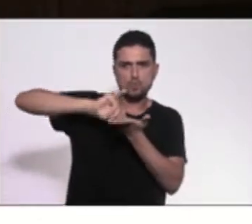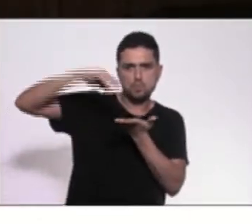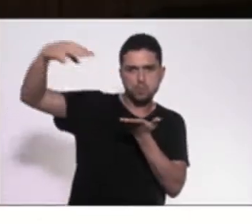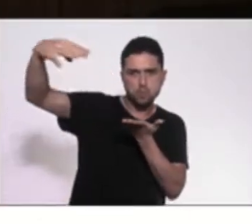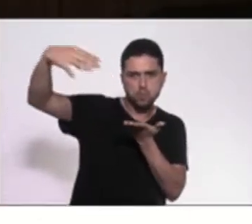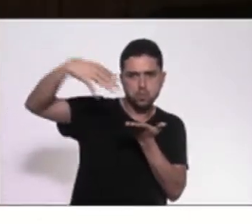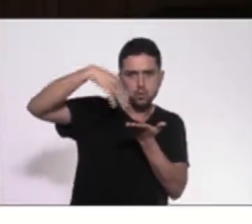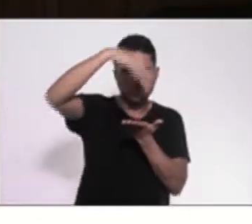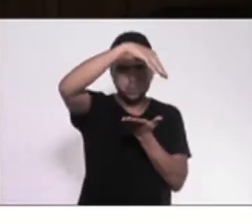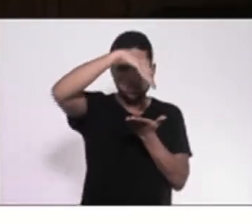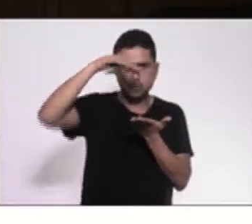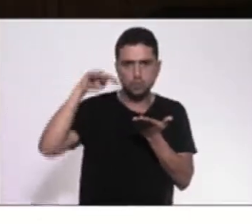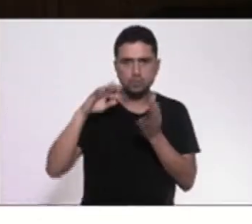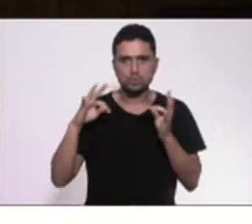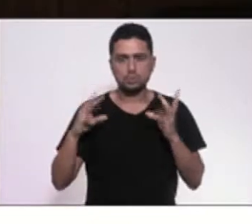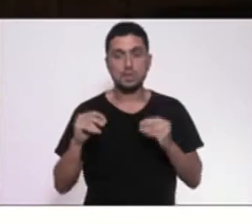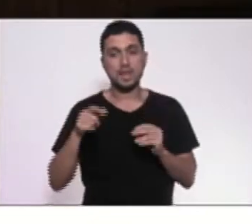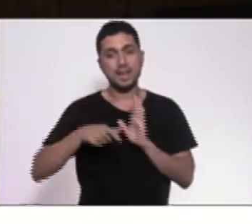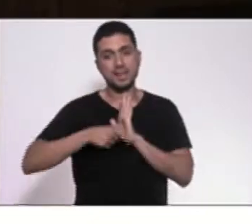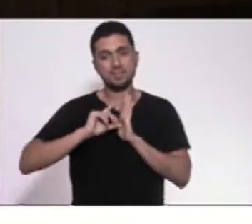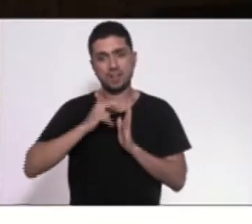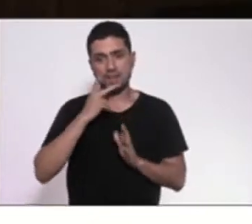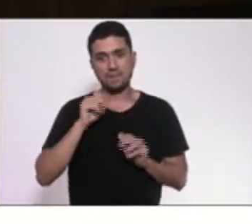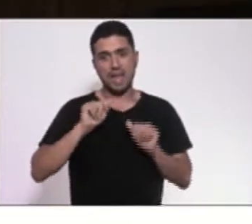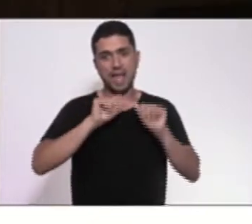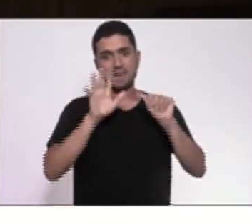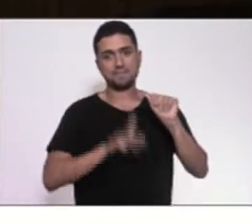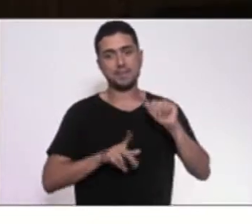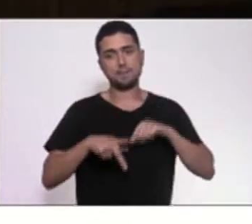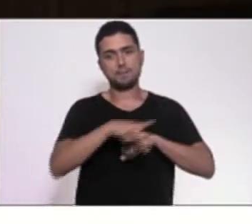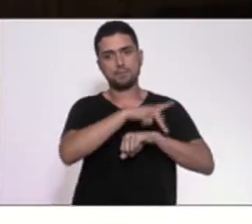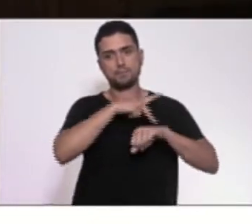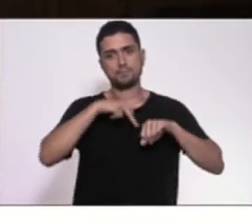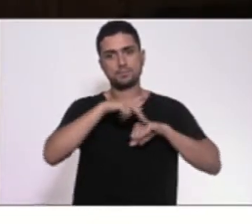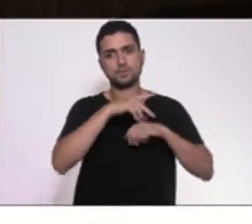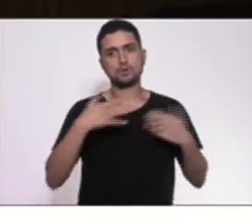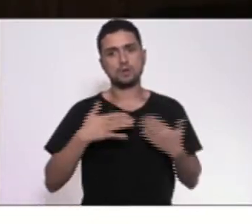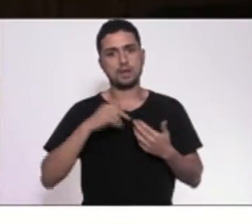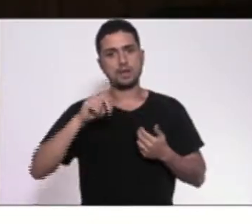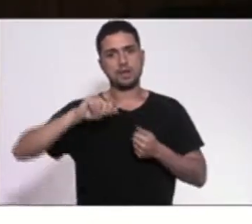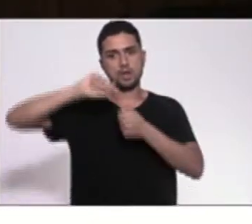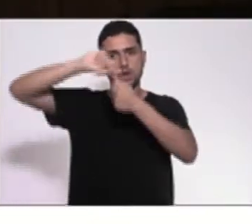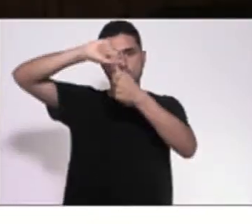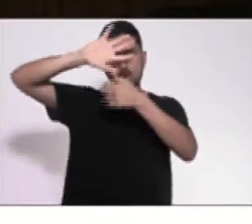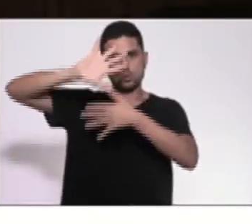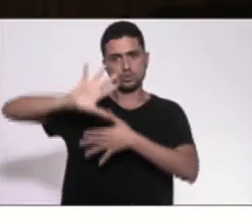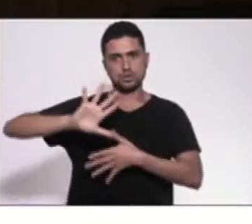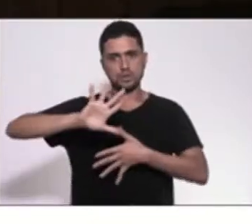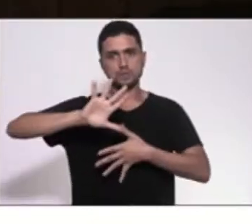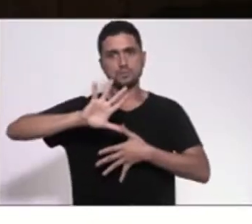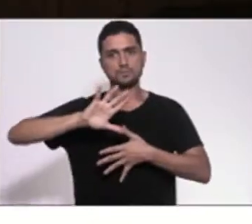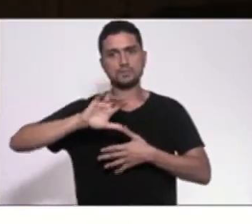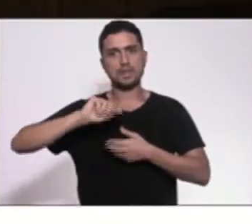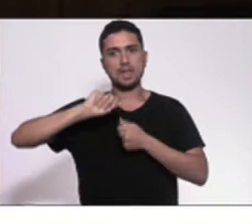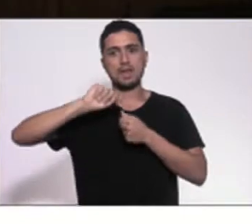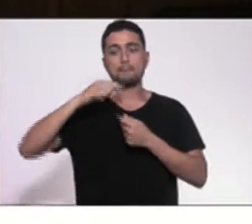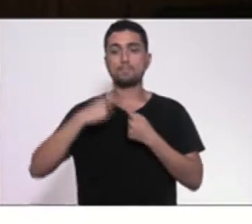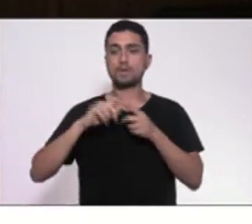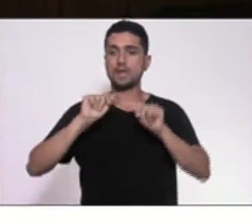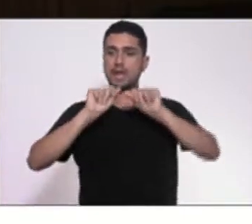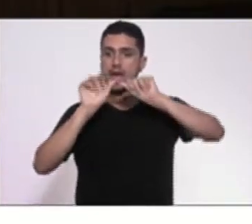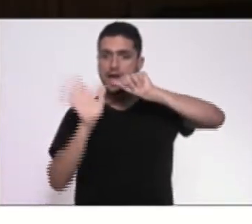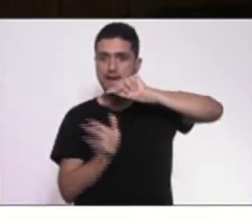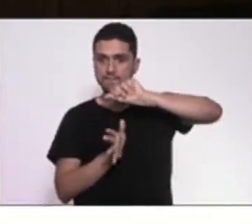né? Primeiro a gente falava África como nação, depois continente, porque a África se